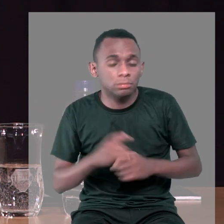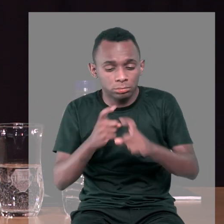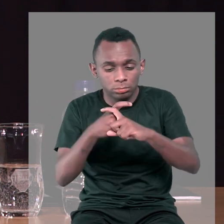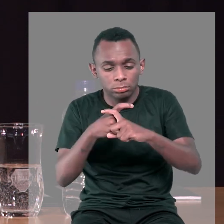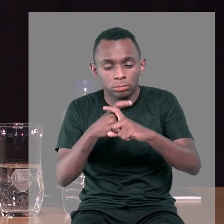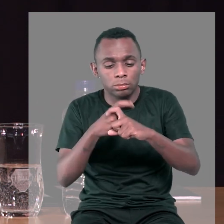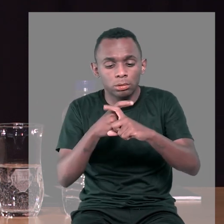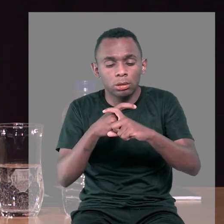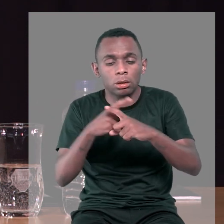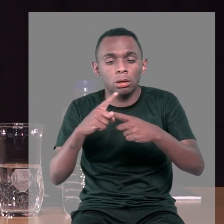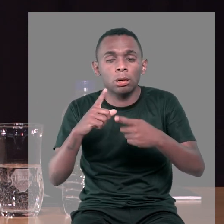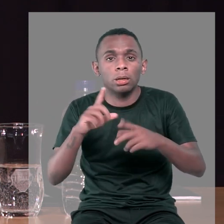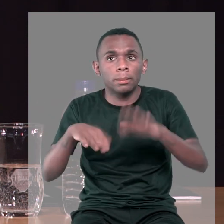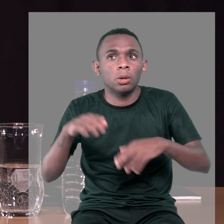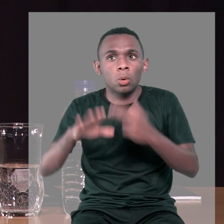que